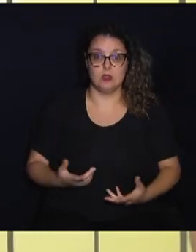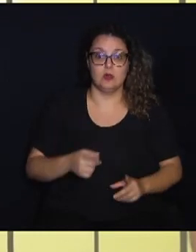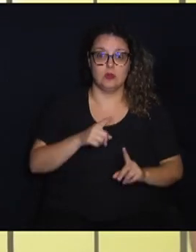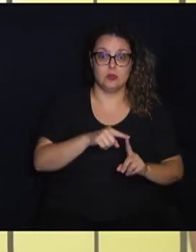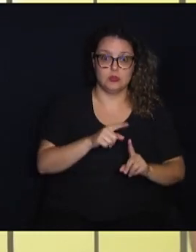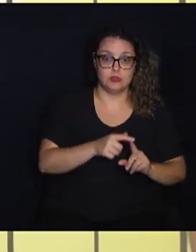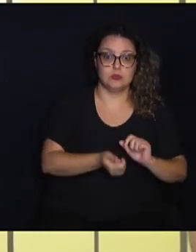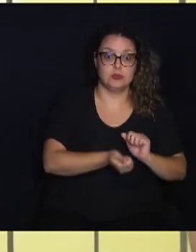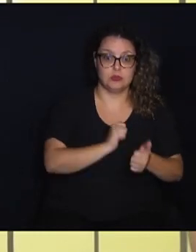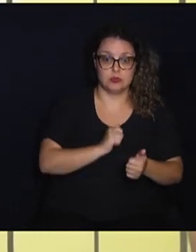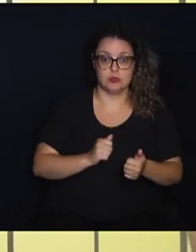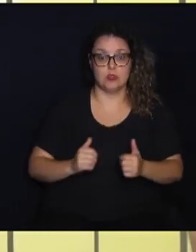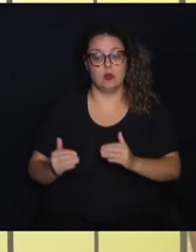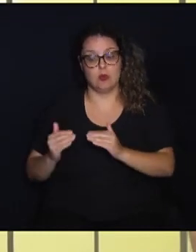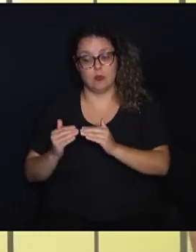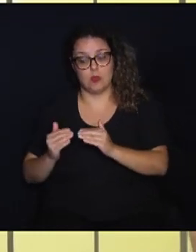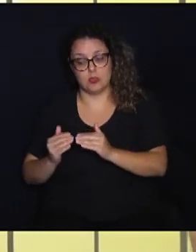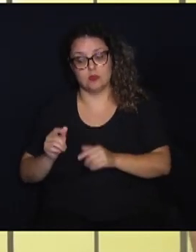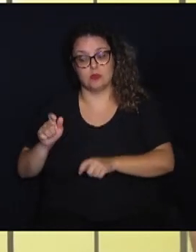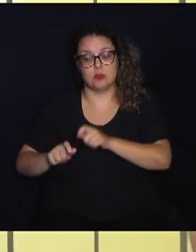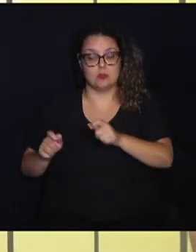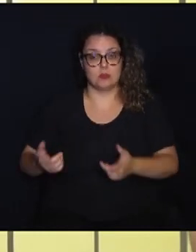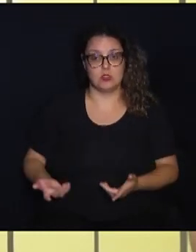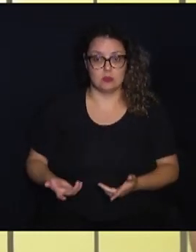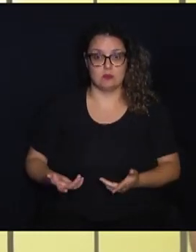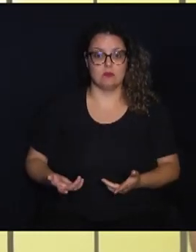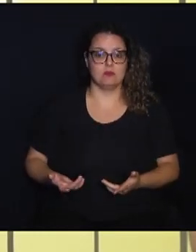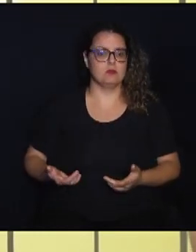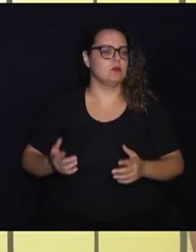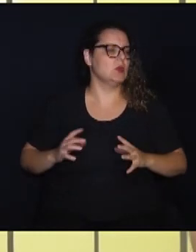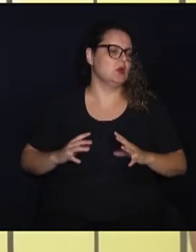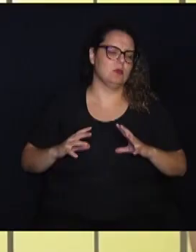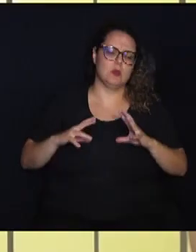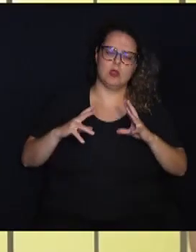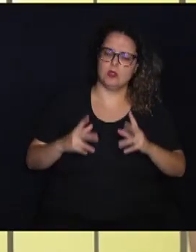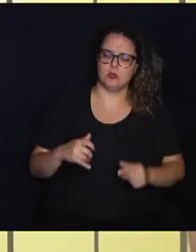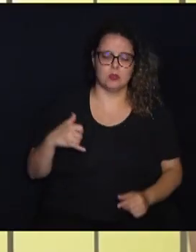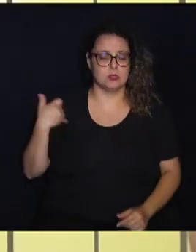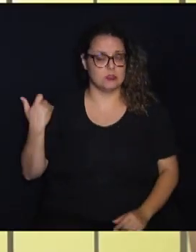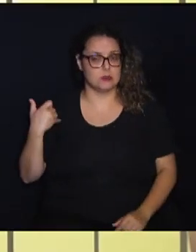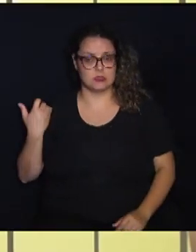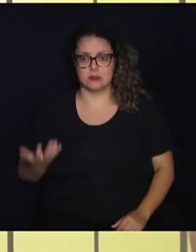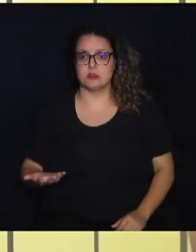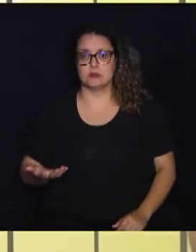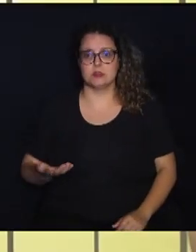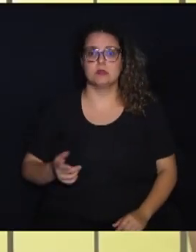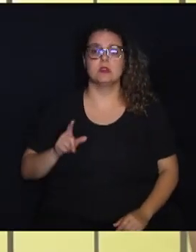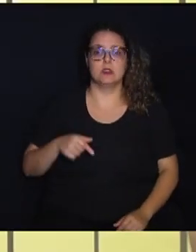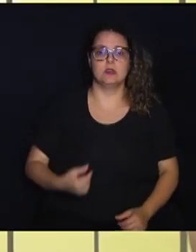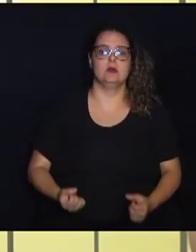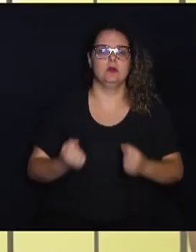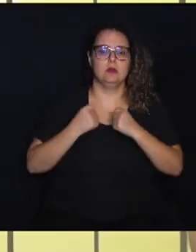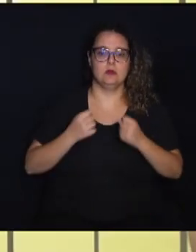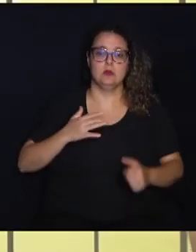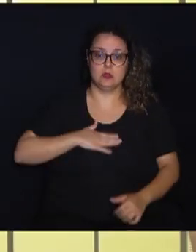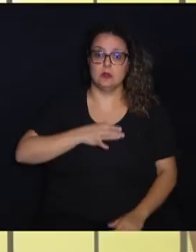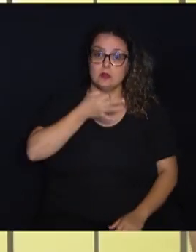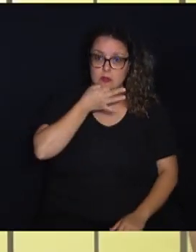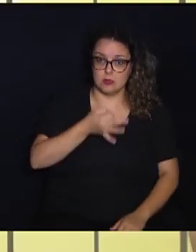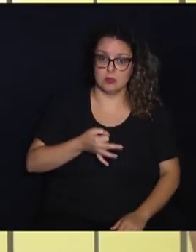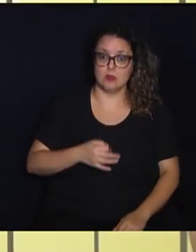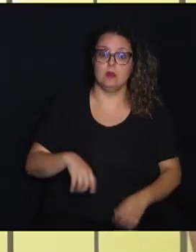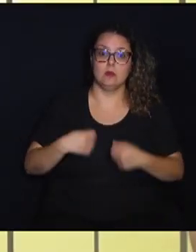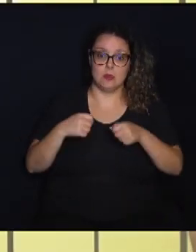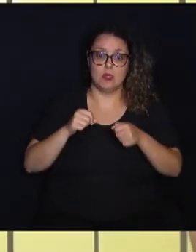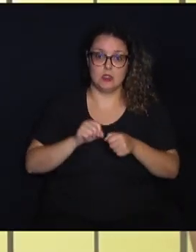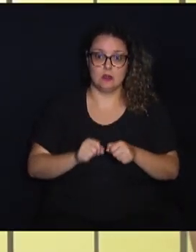modalidade, entendeu? Sim. Mas indiferente para todas as idades, a atividade física, na minha opinião, ela tem que ser